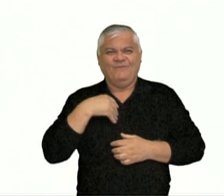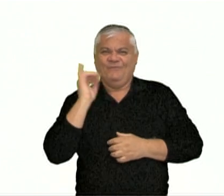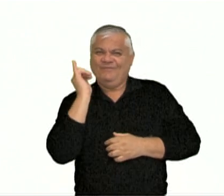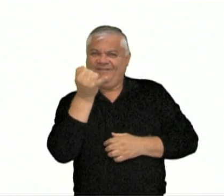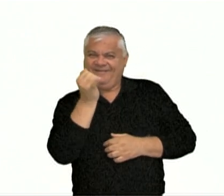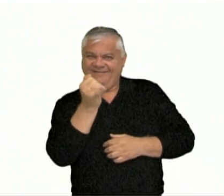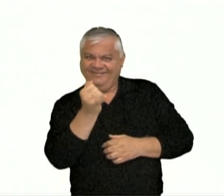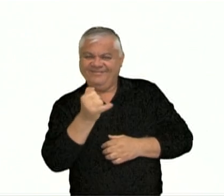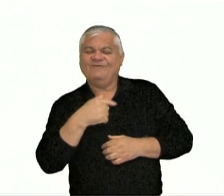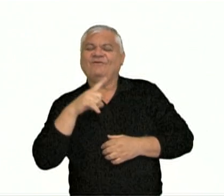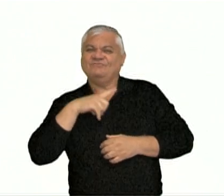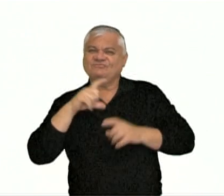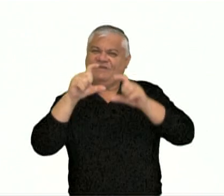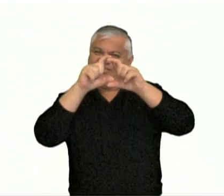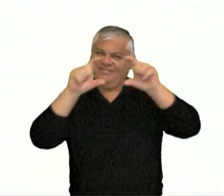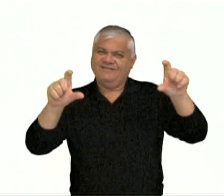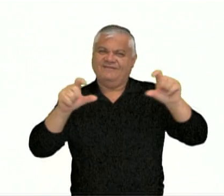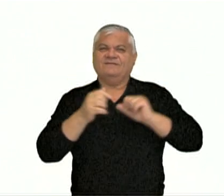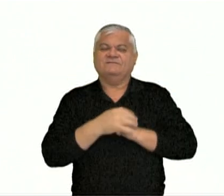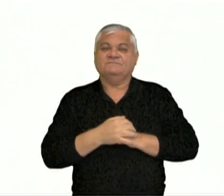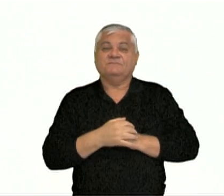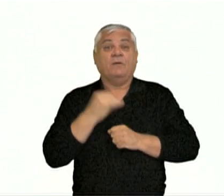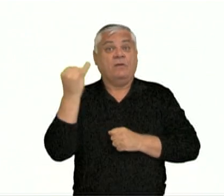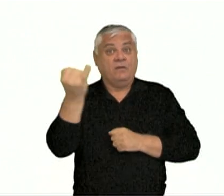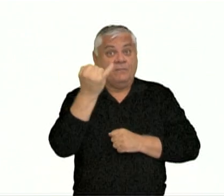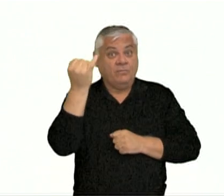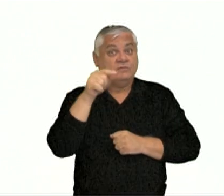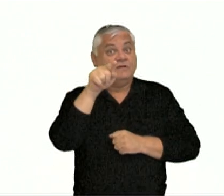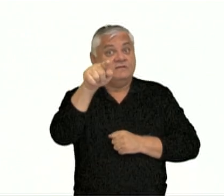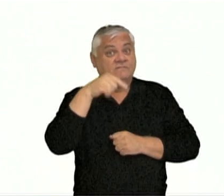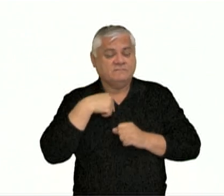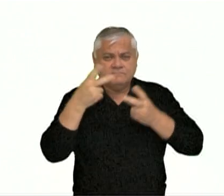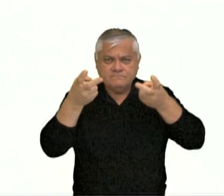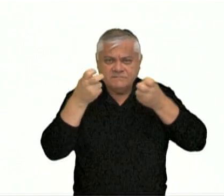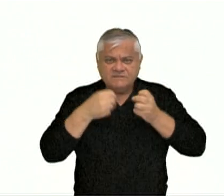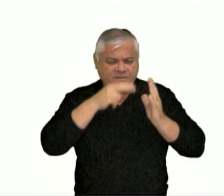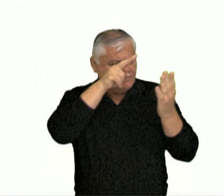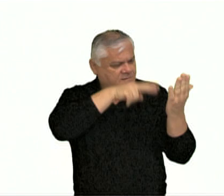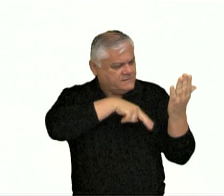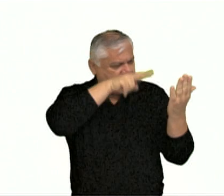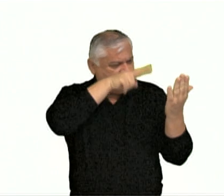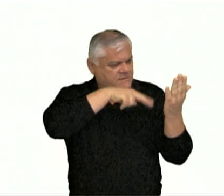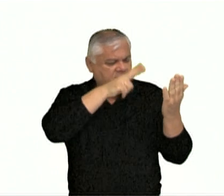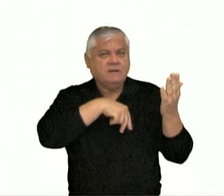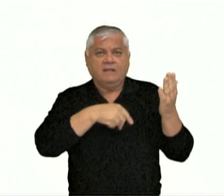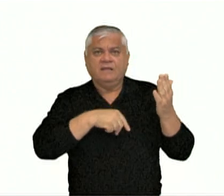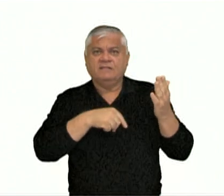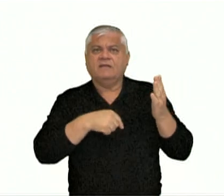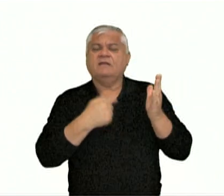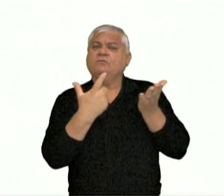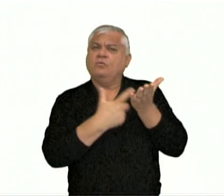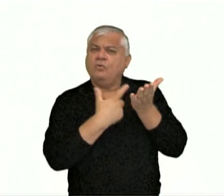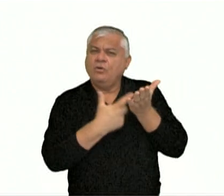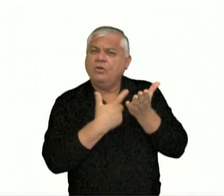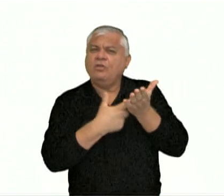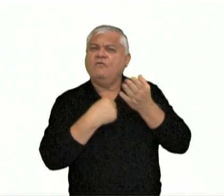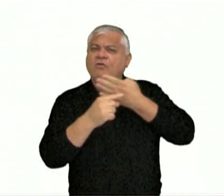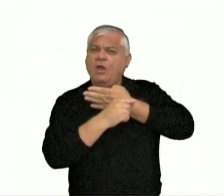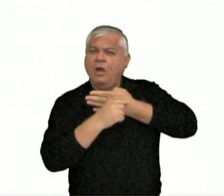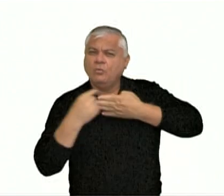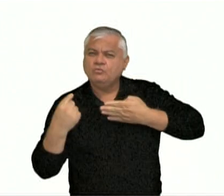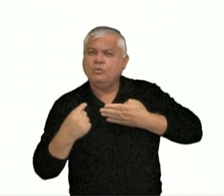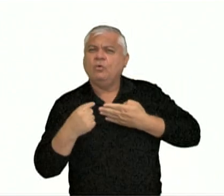né, nesses trechos de contos. Então é importante você perceber que na obra de Machado de Assis, você